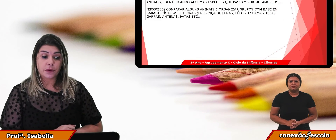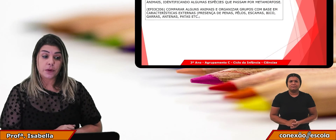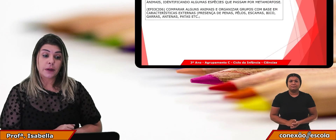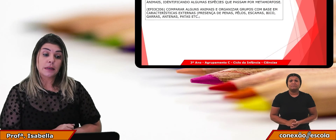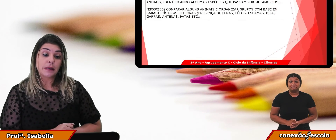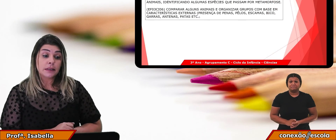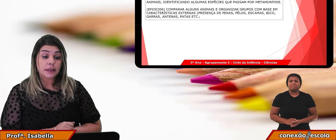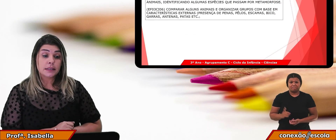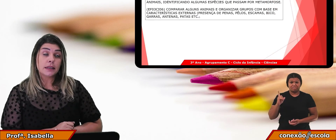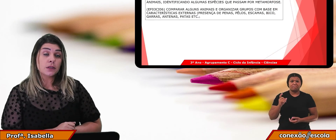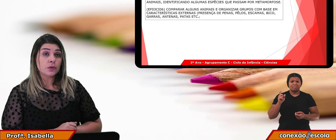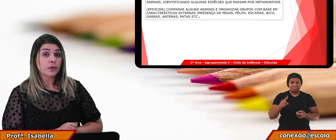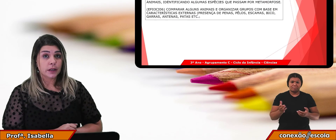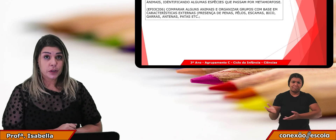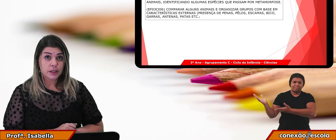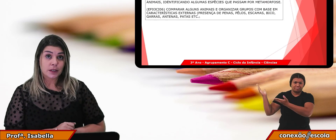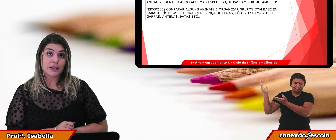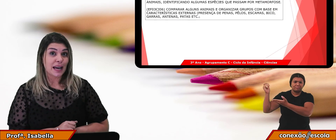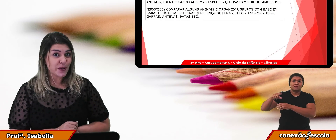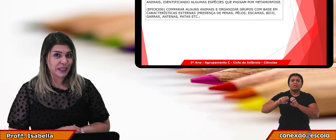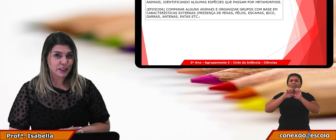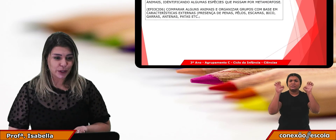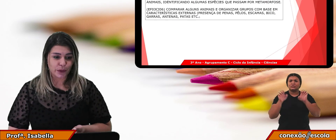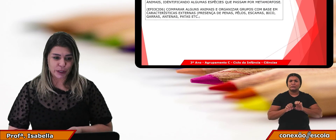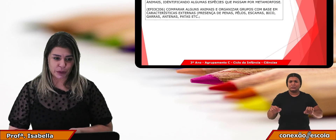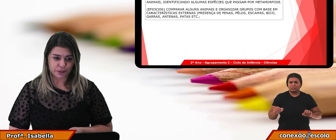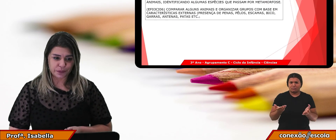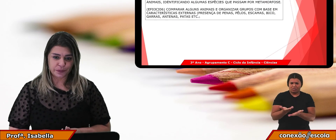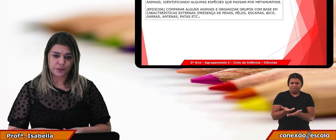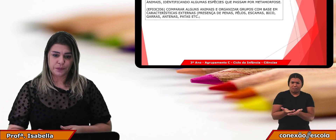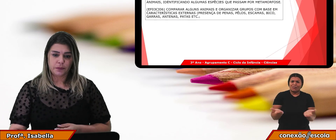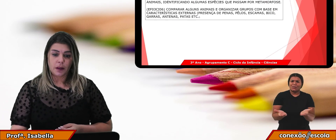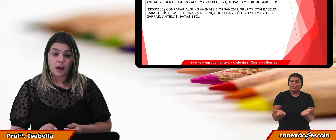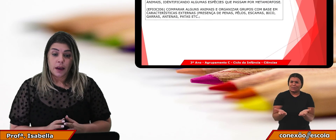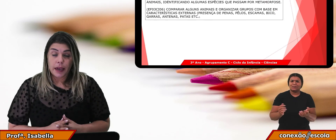Essas foram as habilidades estruturantes da nossa aulinha de hoje.